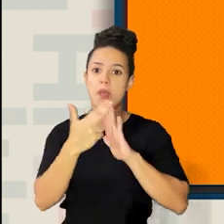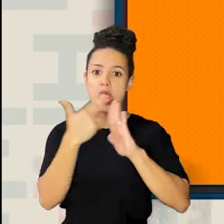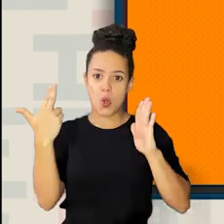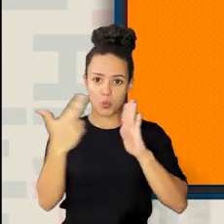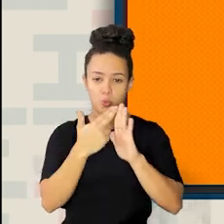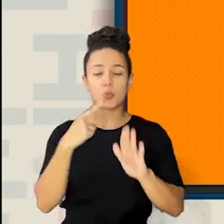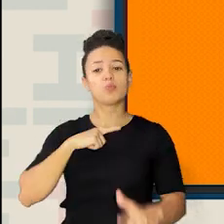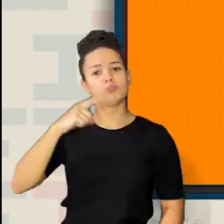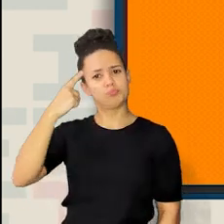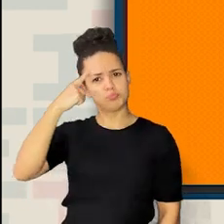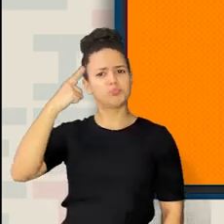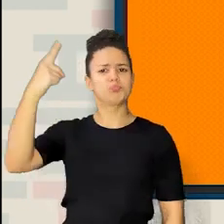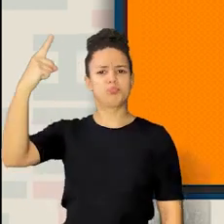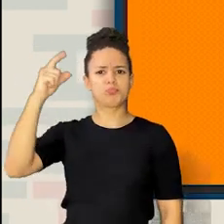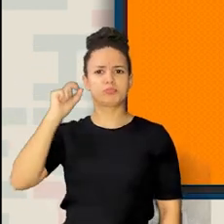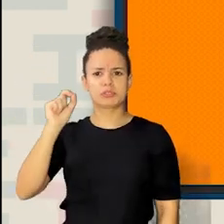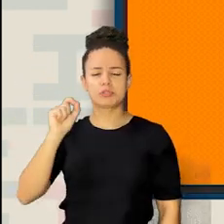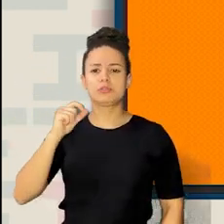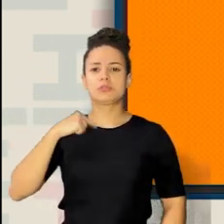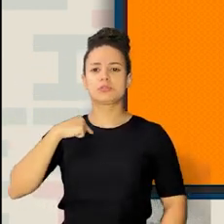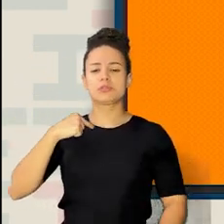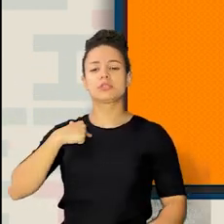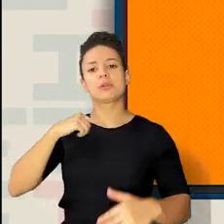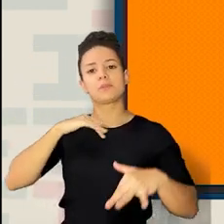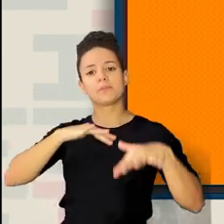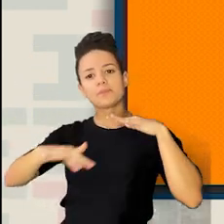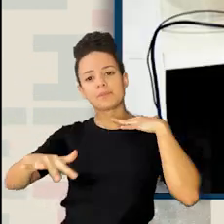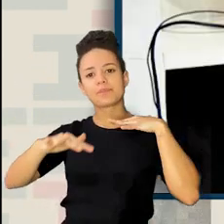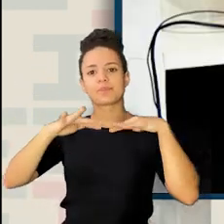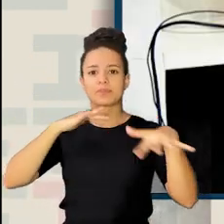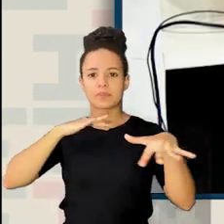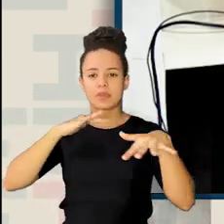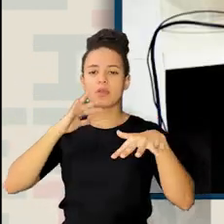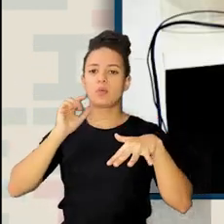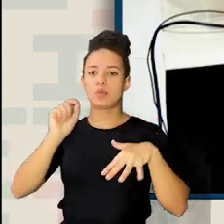essa ideia que a cada movimento,